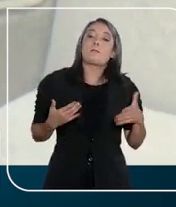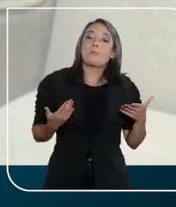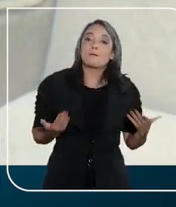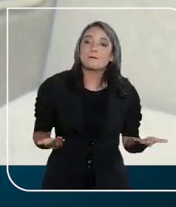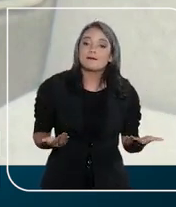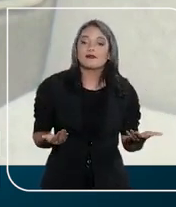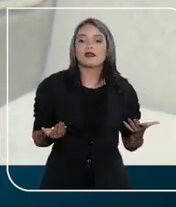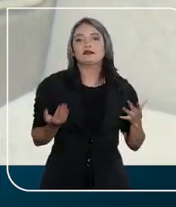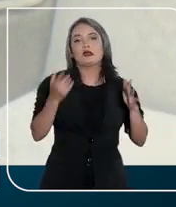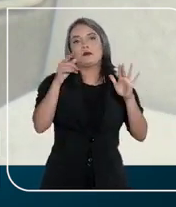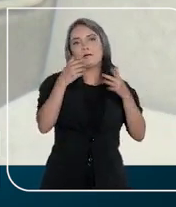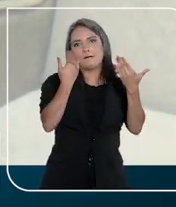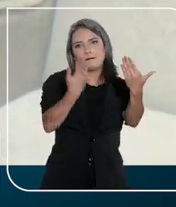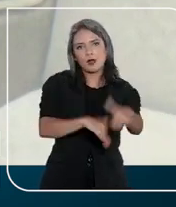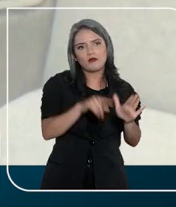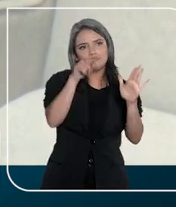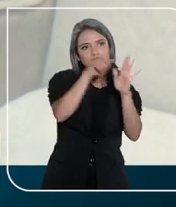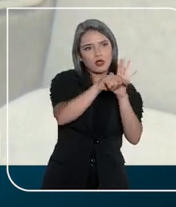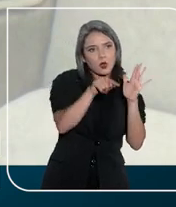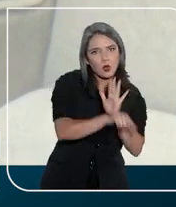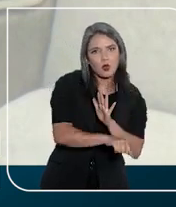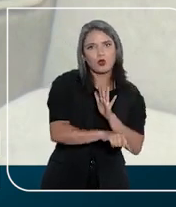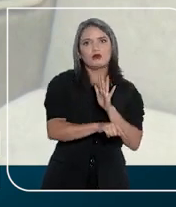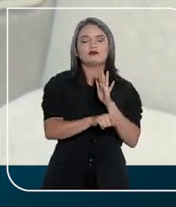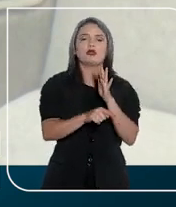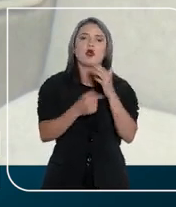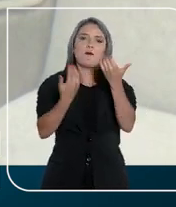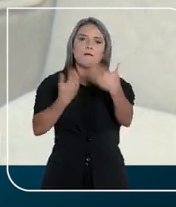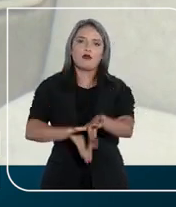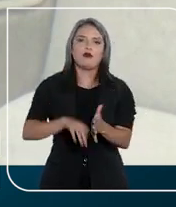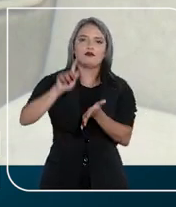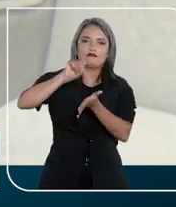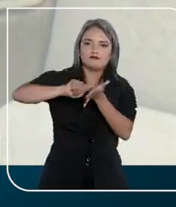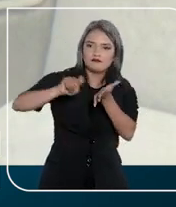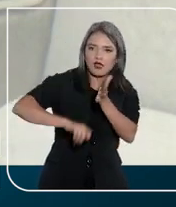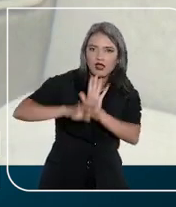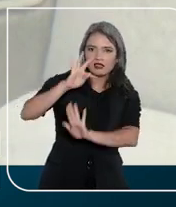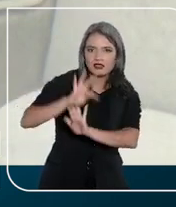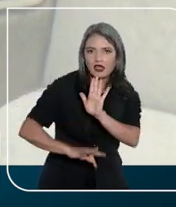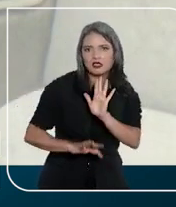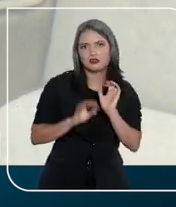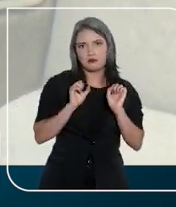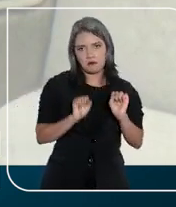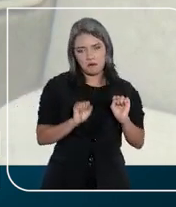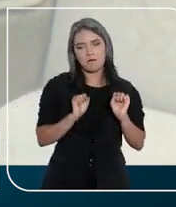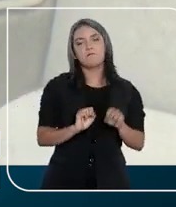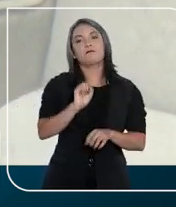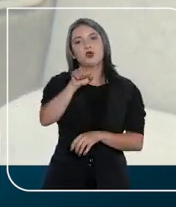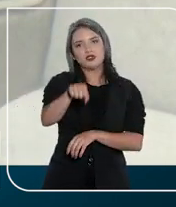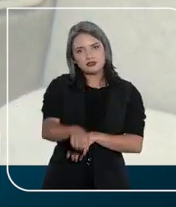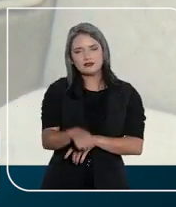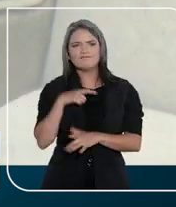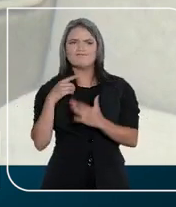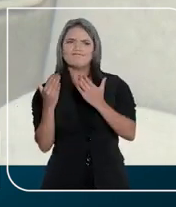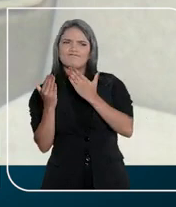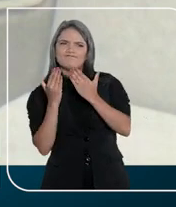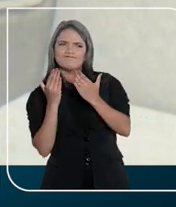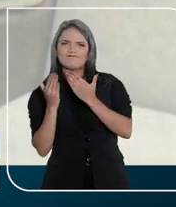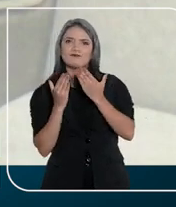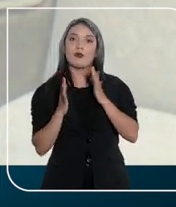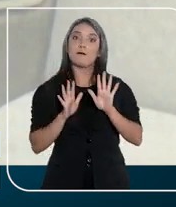questões objetivas, questões discursivas, todas elas podem estar sujeitas a questionamentos, desde que haja